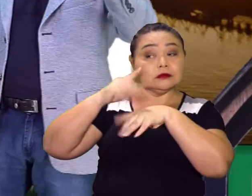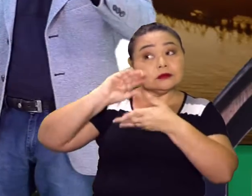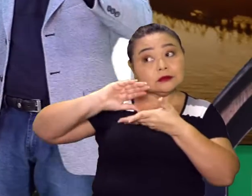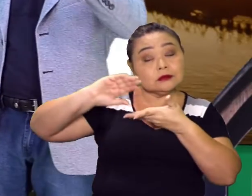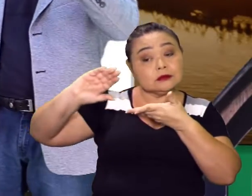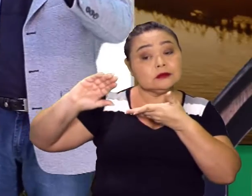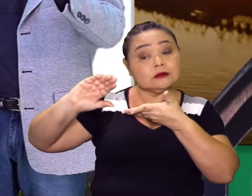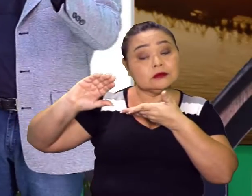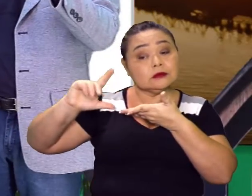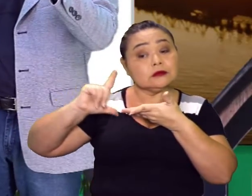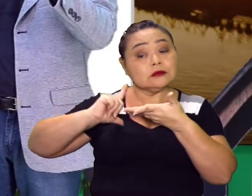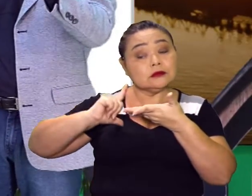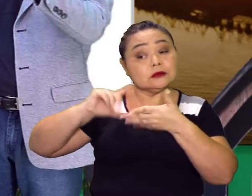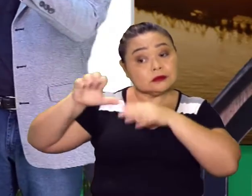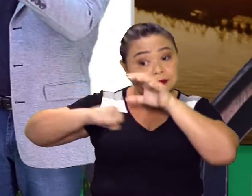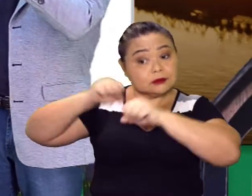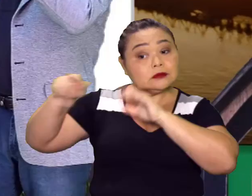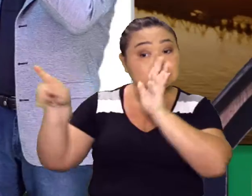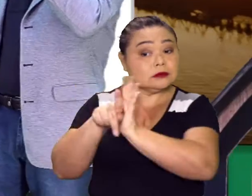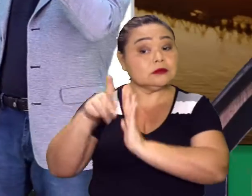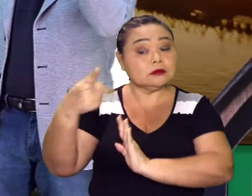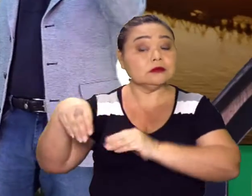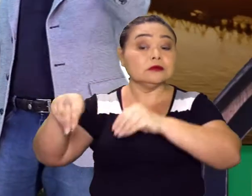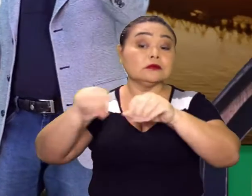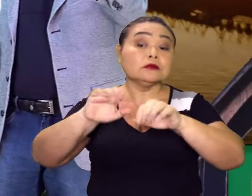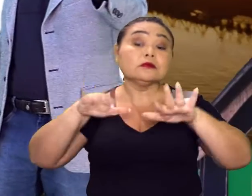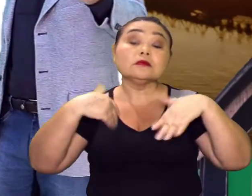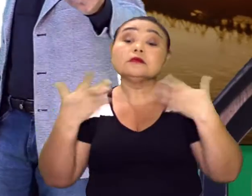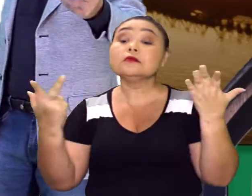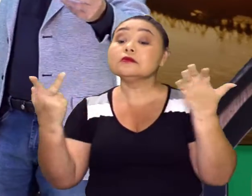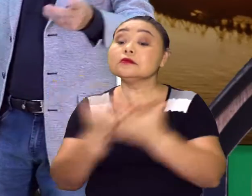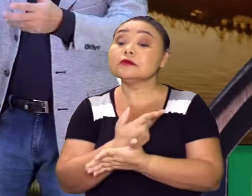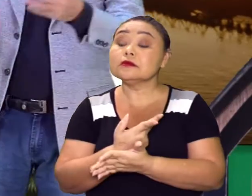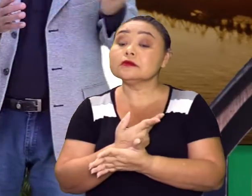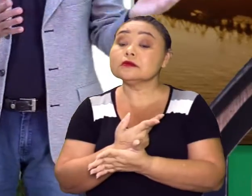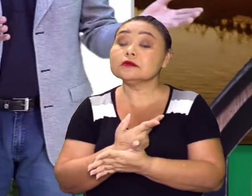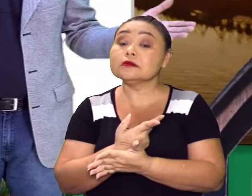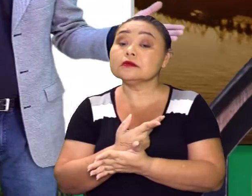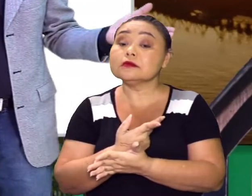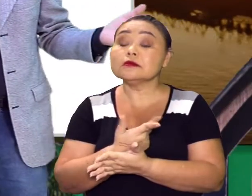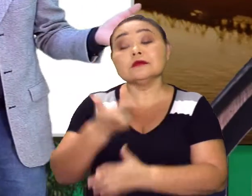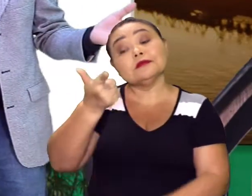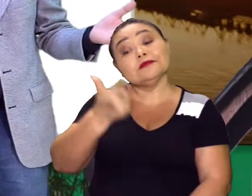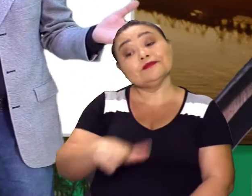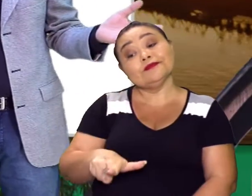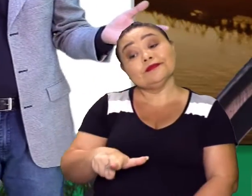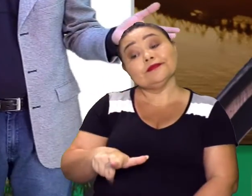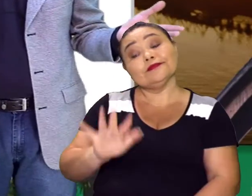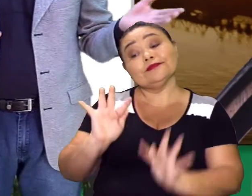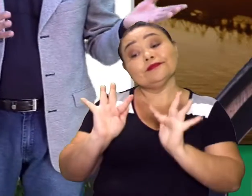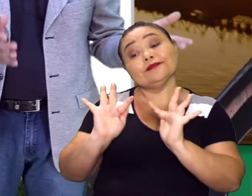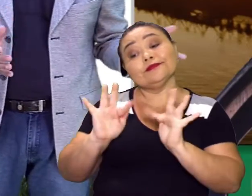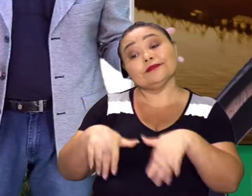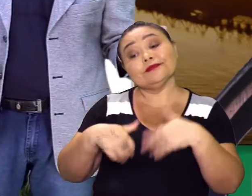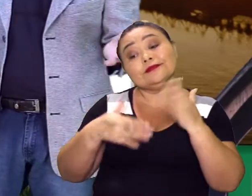eram detentores desses territórios. Então, o que vai acontecer? novamente vai se encerrar mais um ciclo em